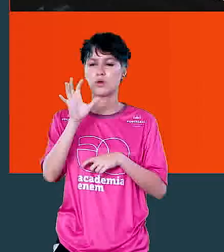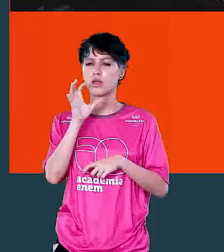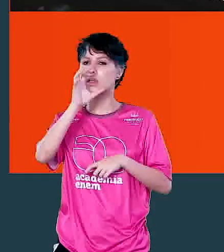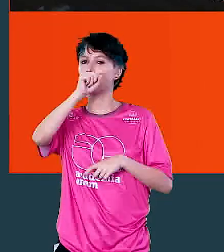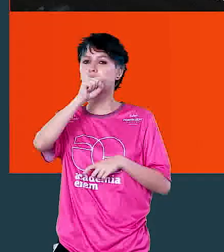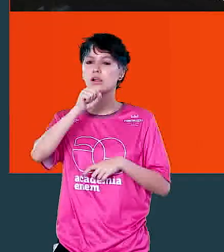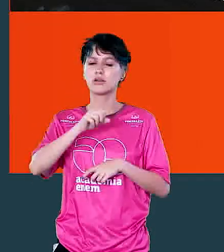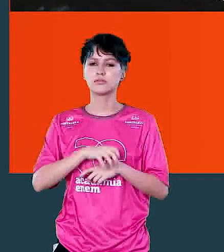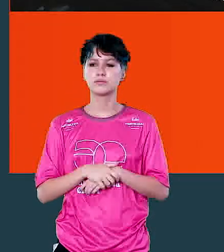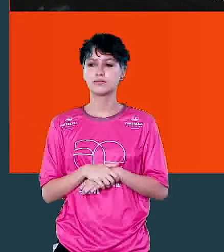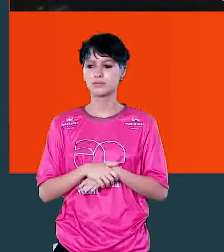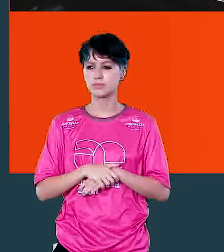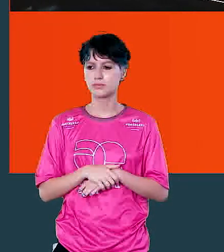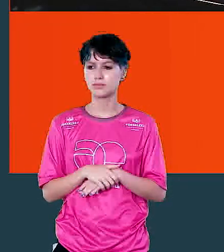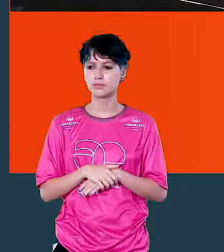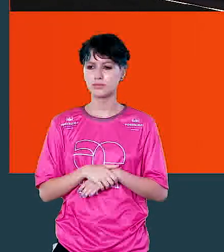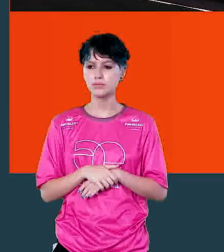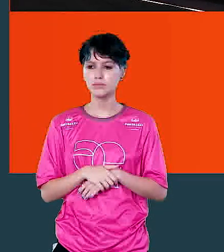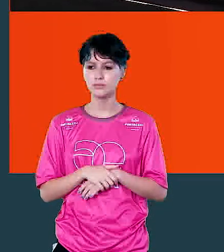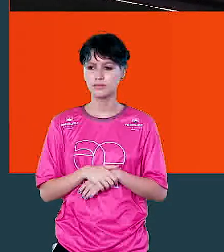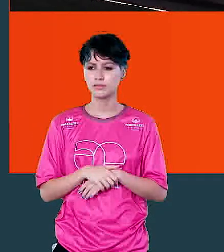evapora com facilidade.